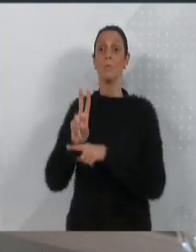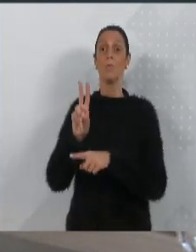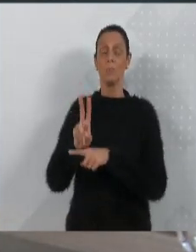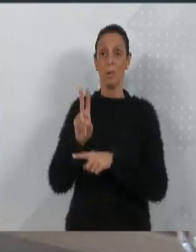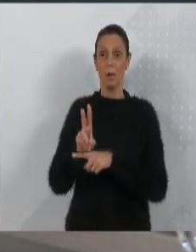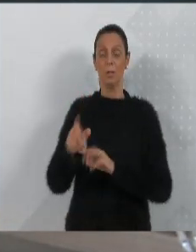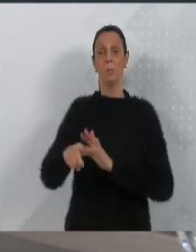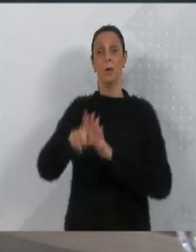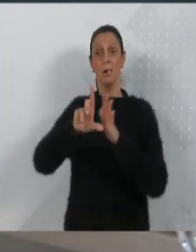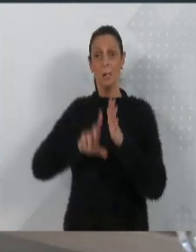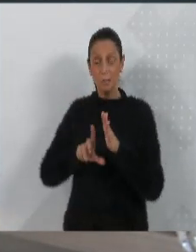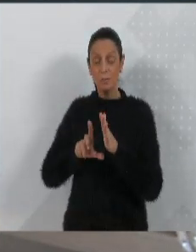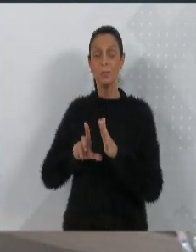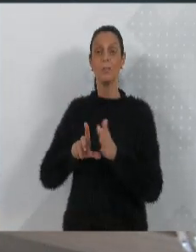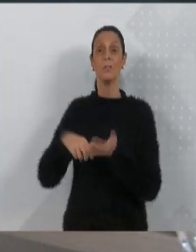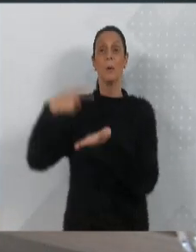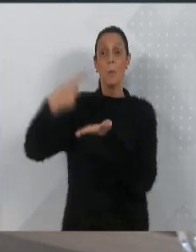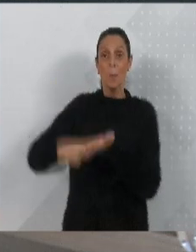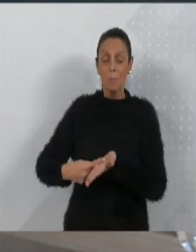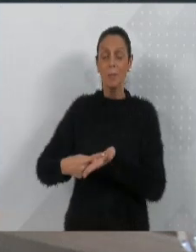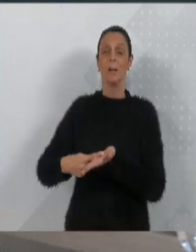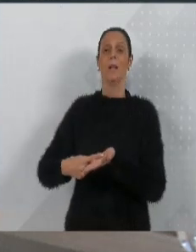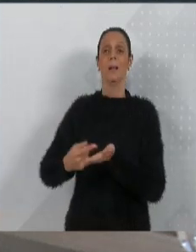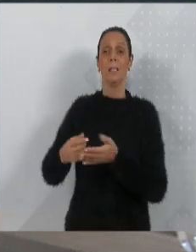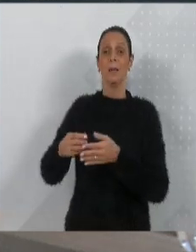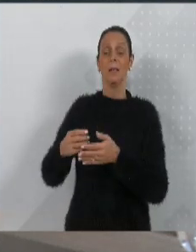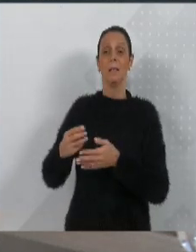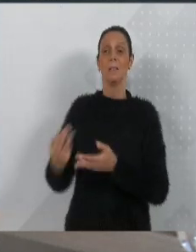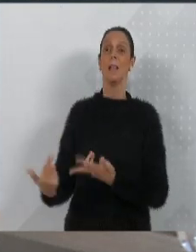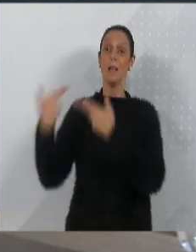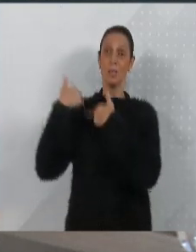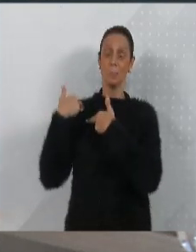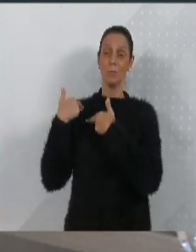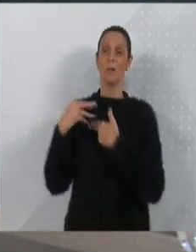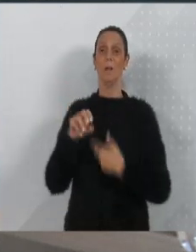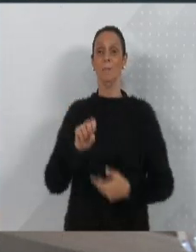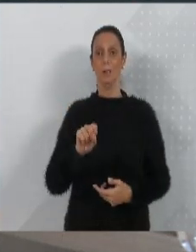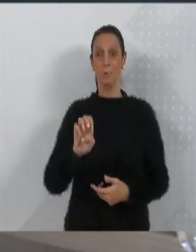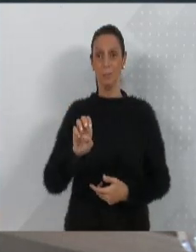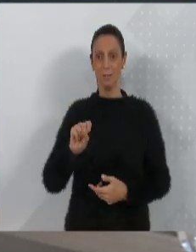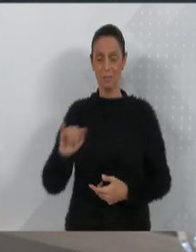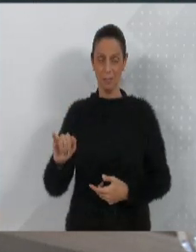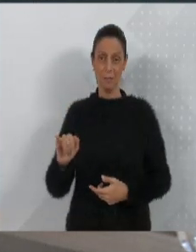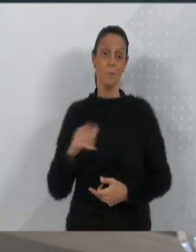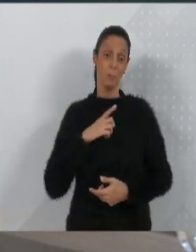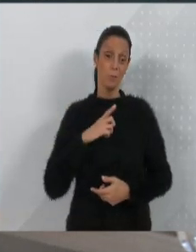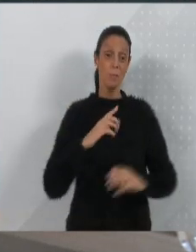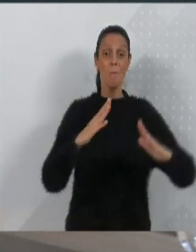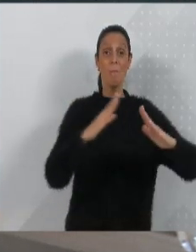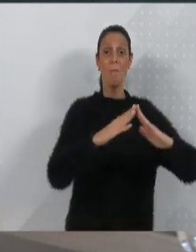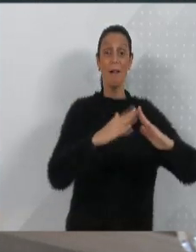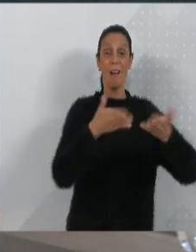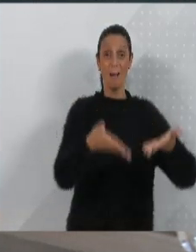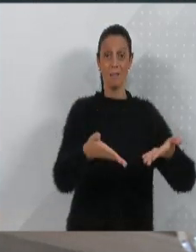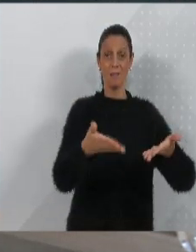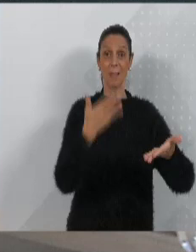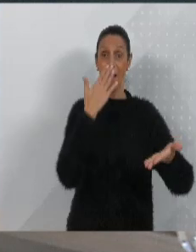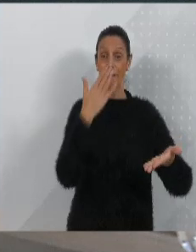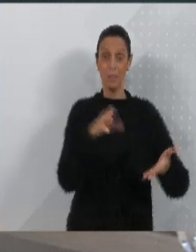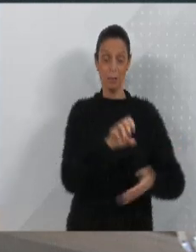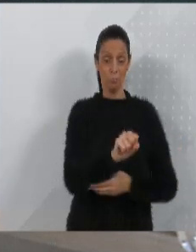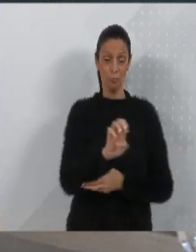abarcar aquele aquele espaço como o senhor falou ali na entrada abandonado e como aqui na